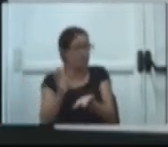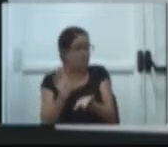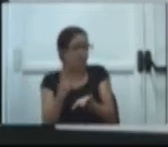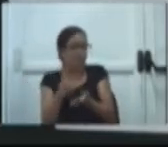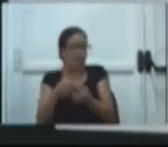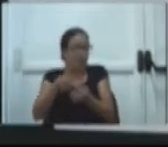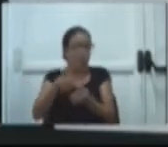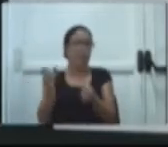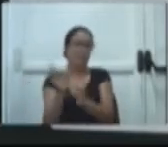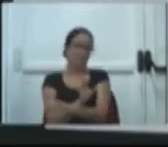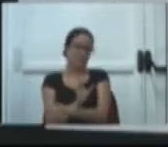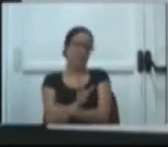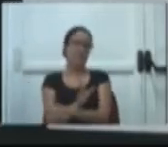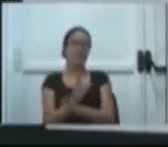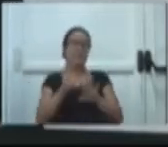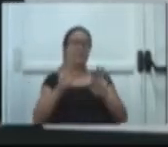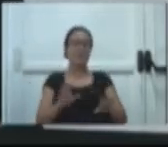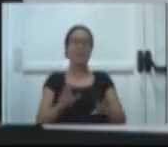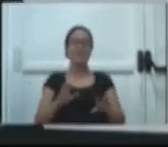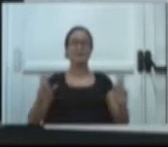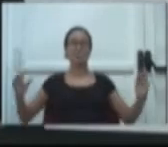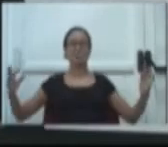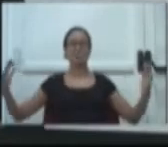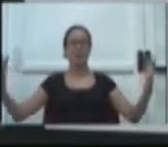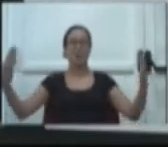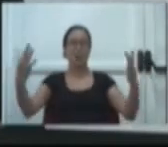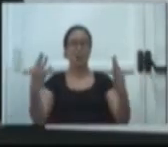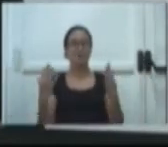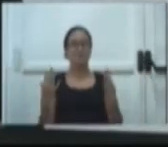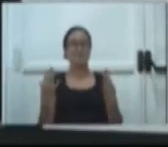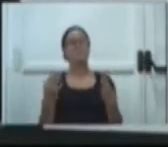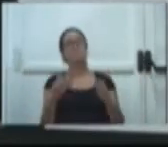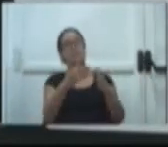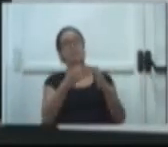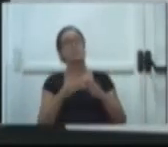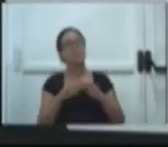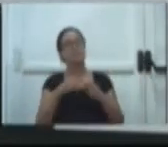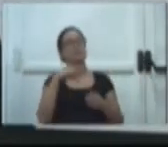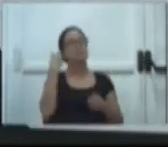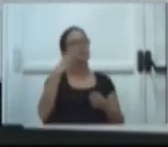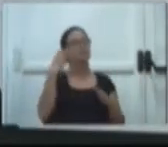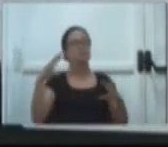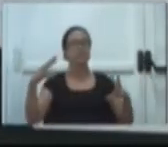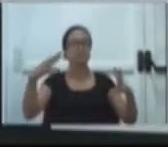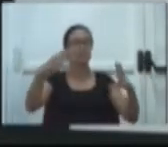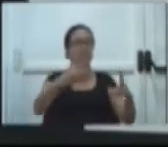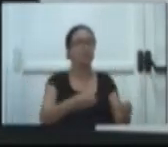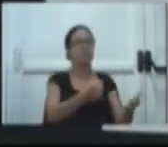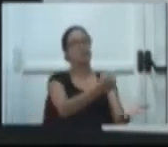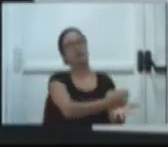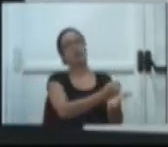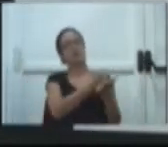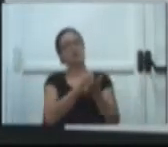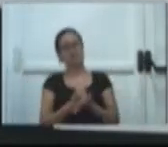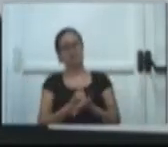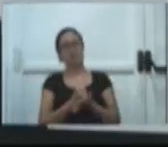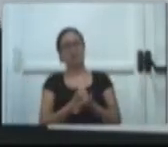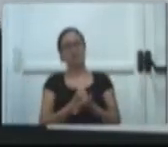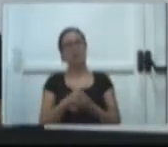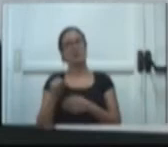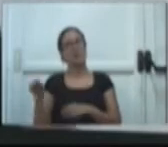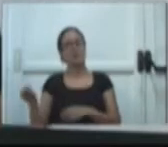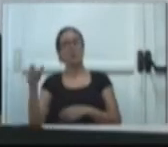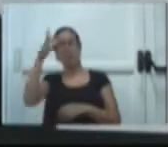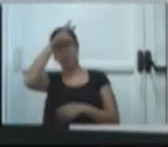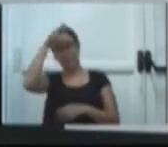tempo, lotamos a casa para pedir o apoio dos vereadores no que se trata da Prefeitura Municipal de Limeira. Eu, na